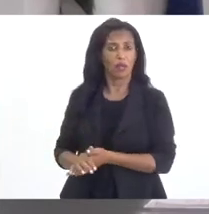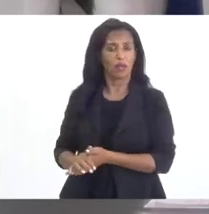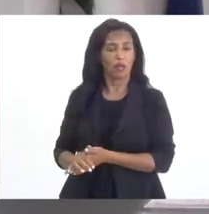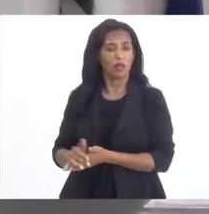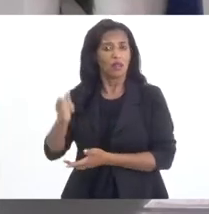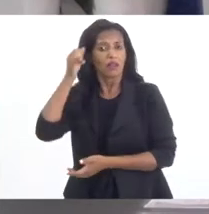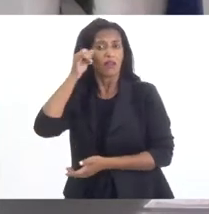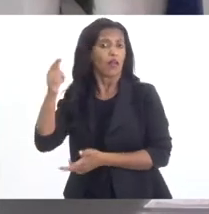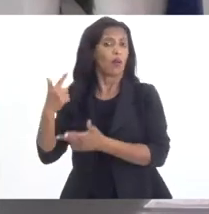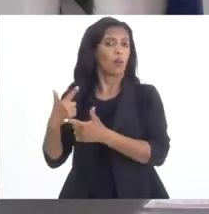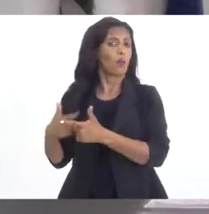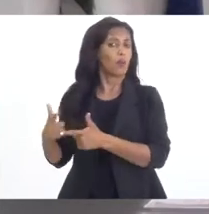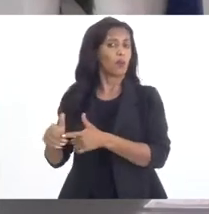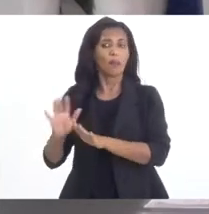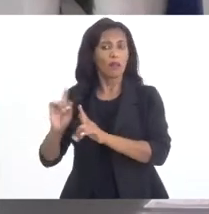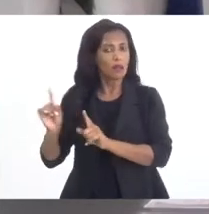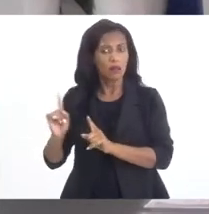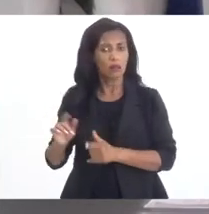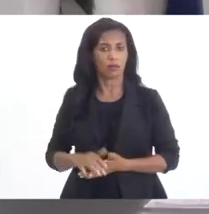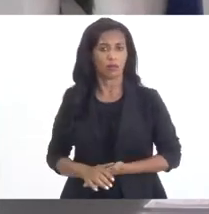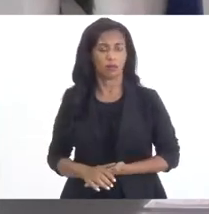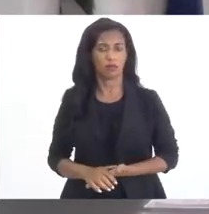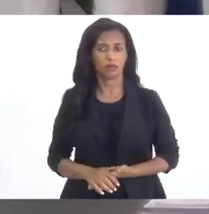problema de falta de professores.